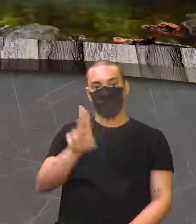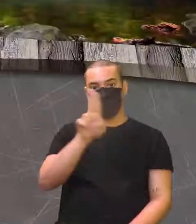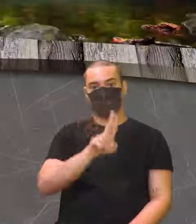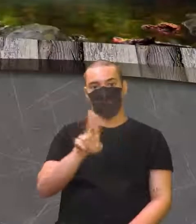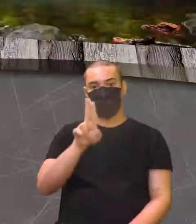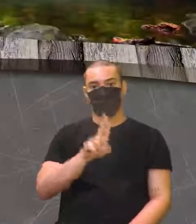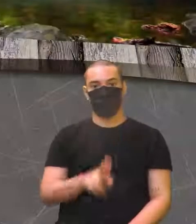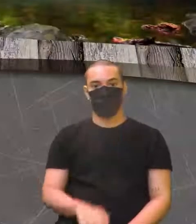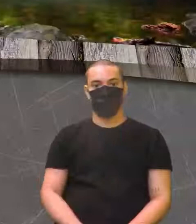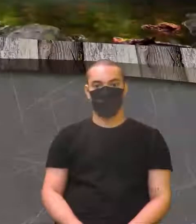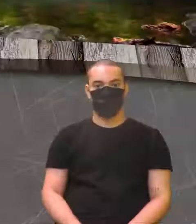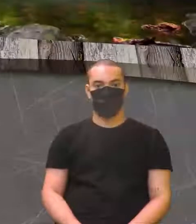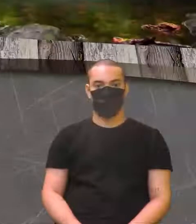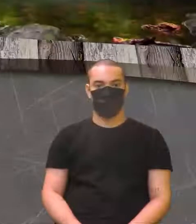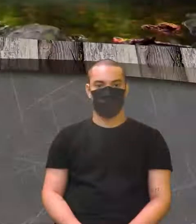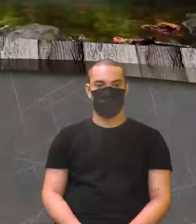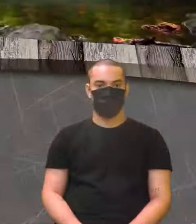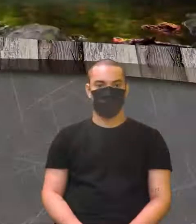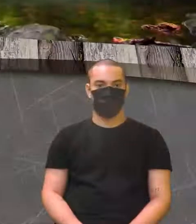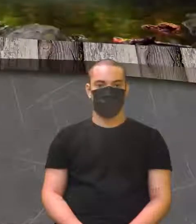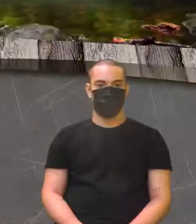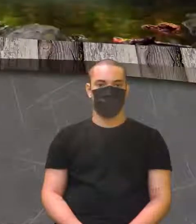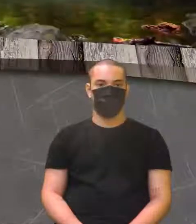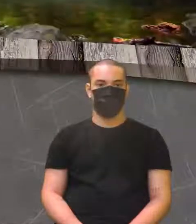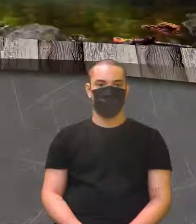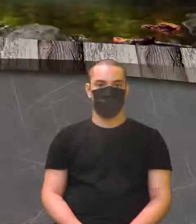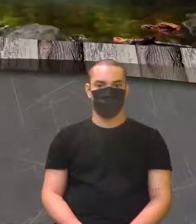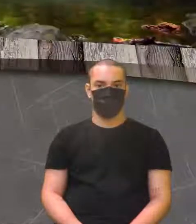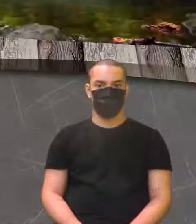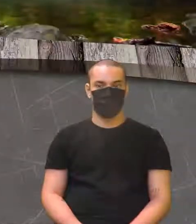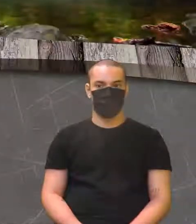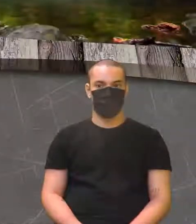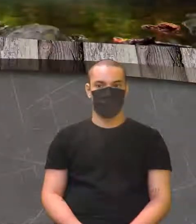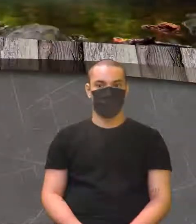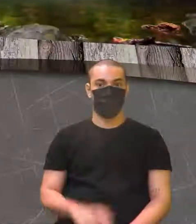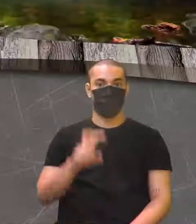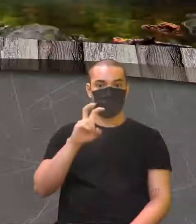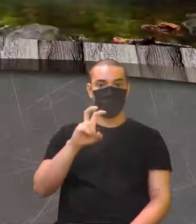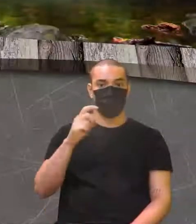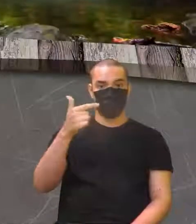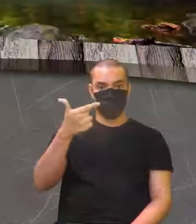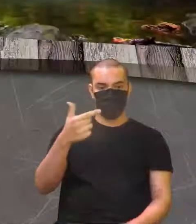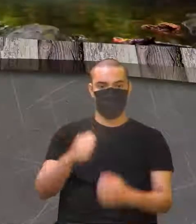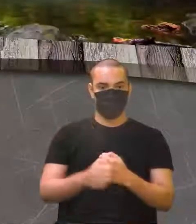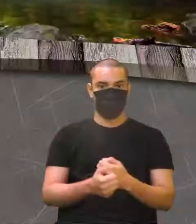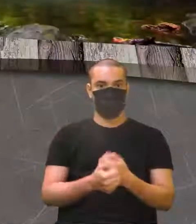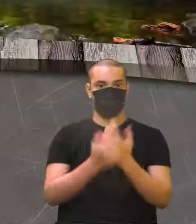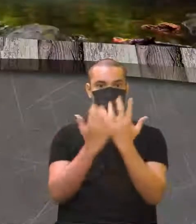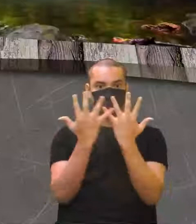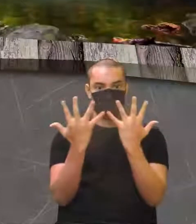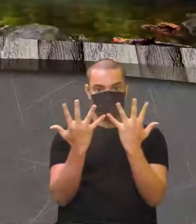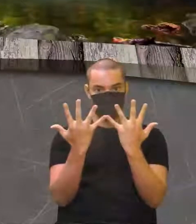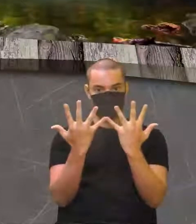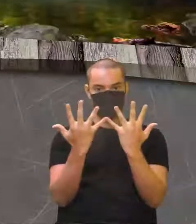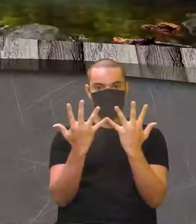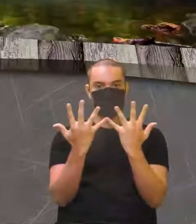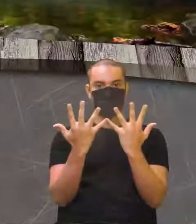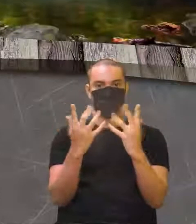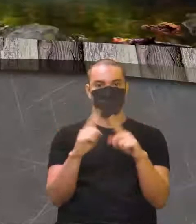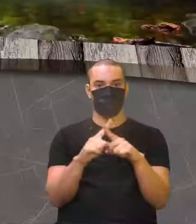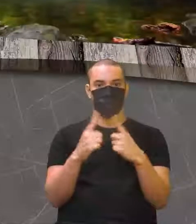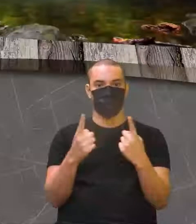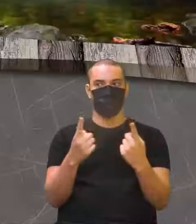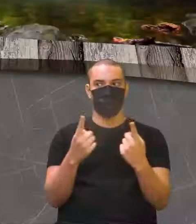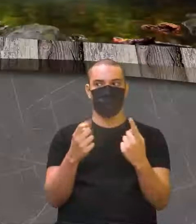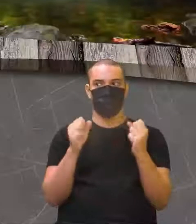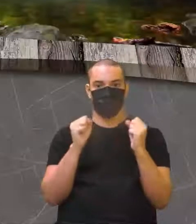uma delas. Eita, jogou ali. No caso, 52 cartas, né, do baralho. Ele estava dando um exemplo